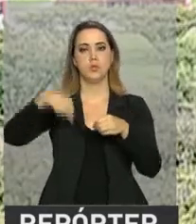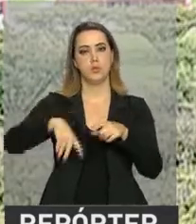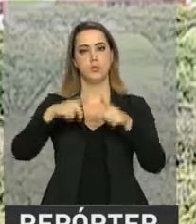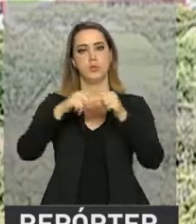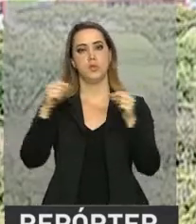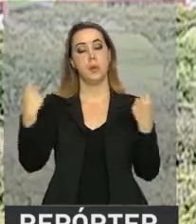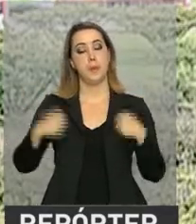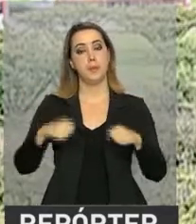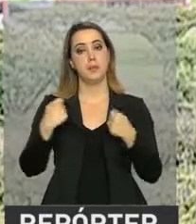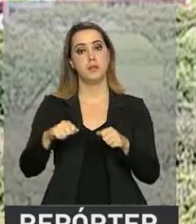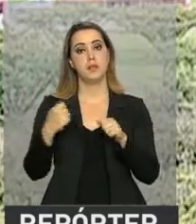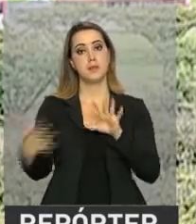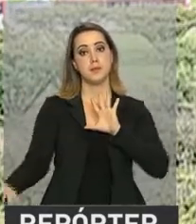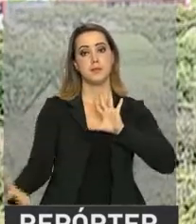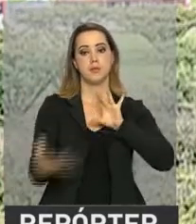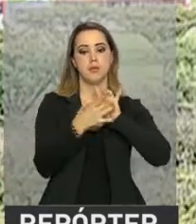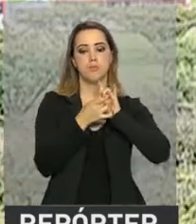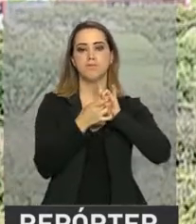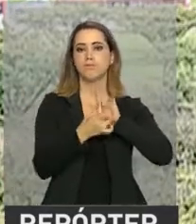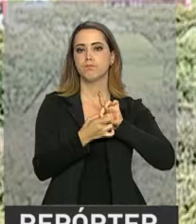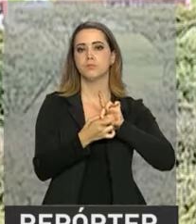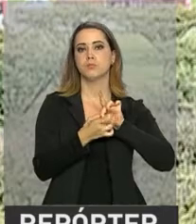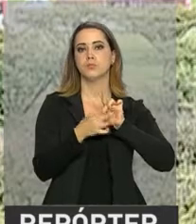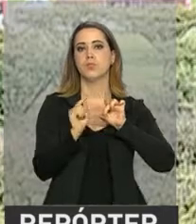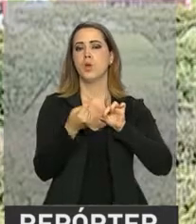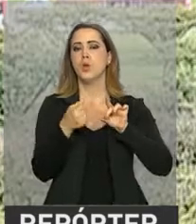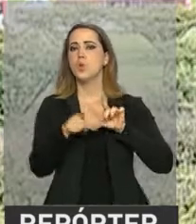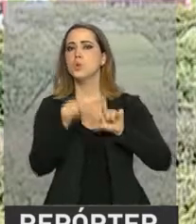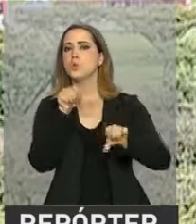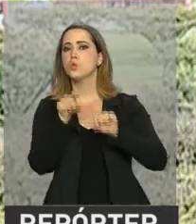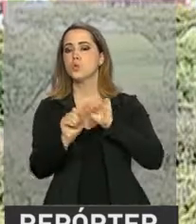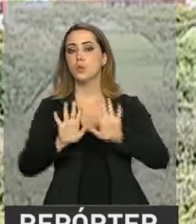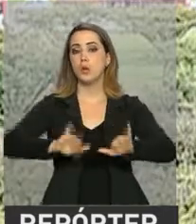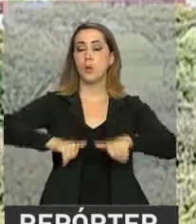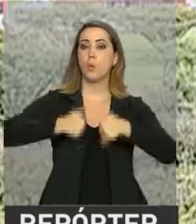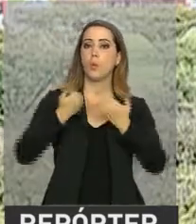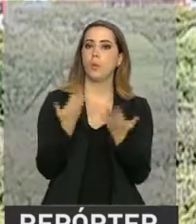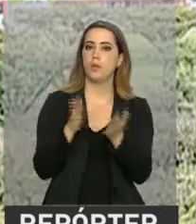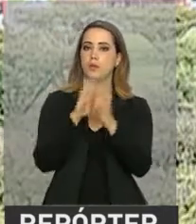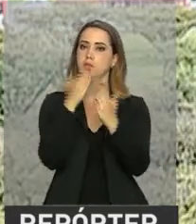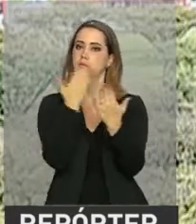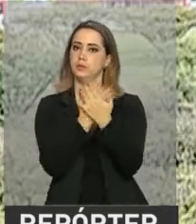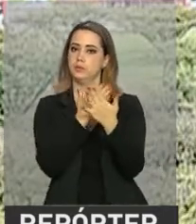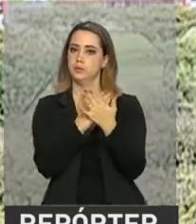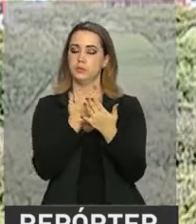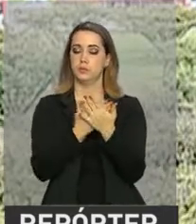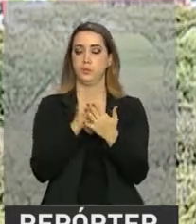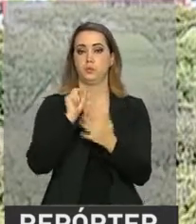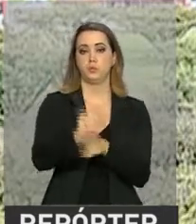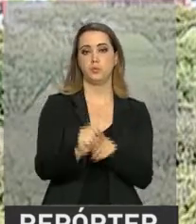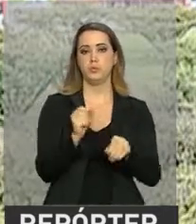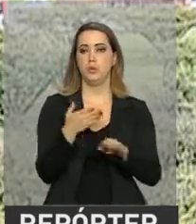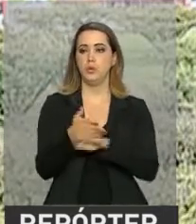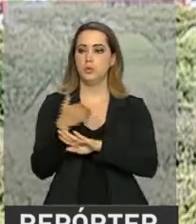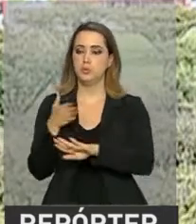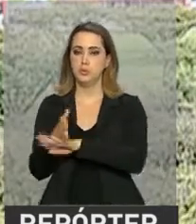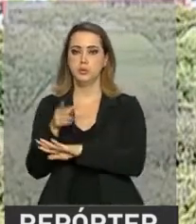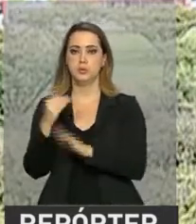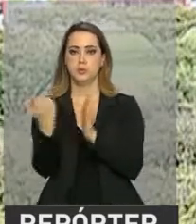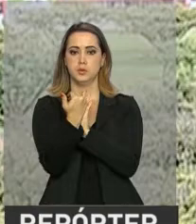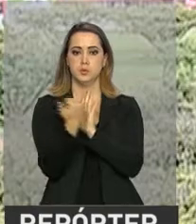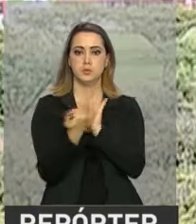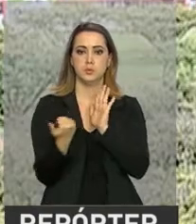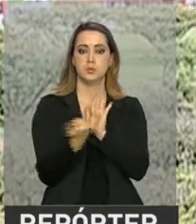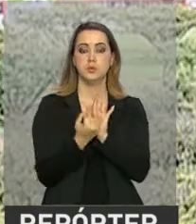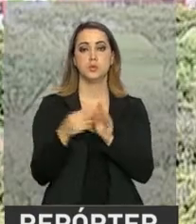Federal precisam fazer a adesão e indicar as escolas que vão participar dos programas. O programa Novo Mais